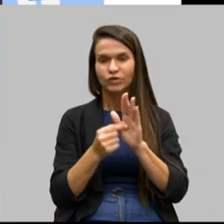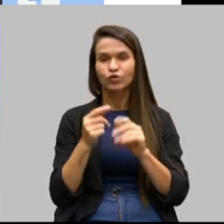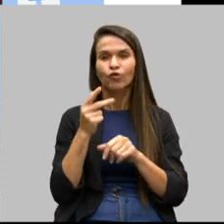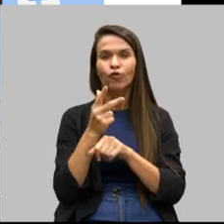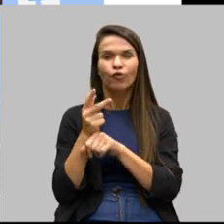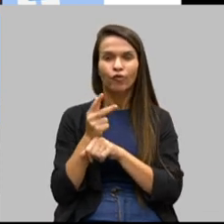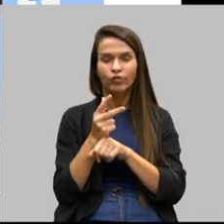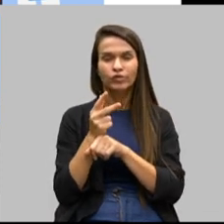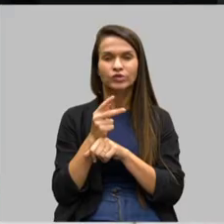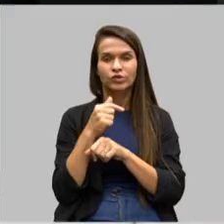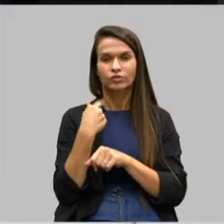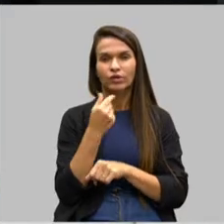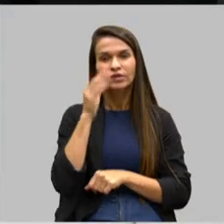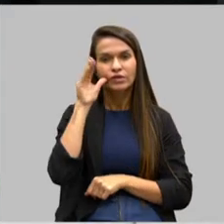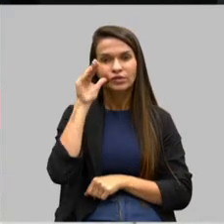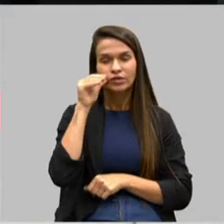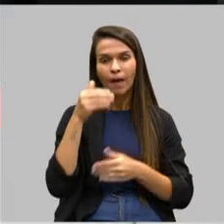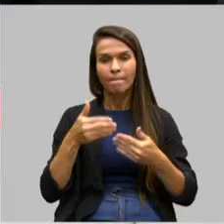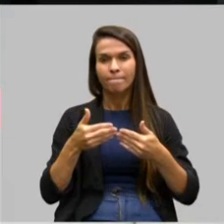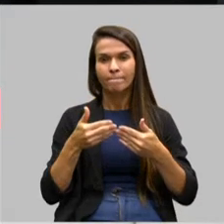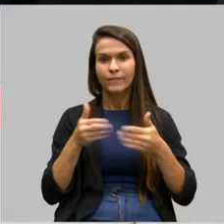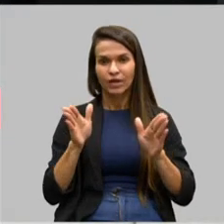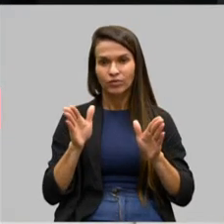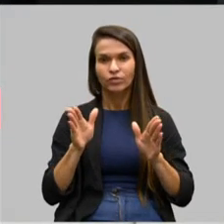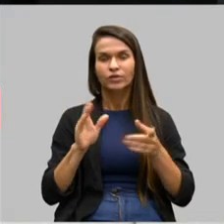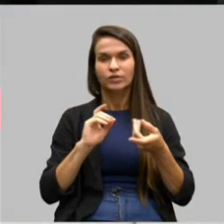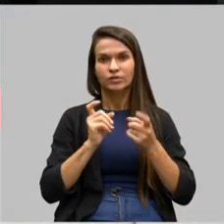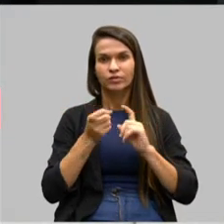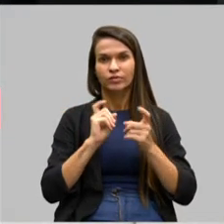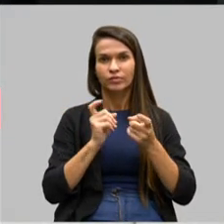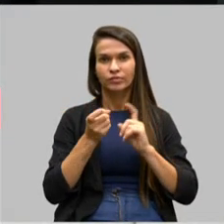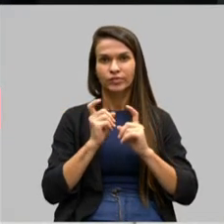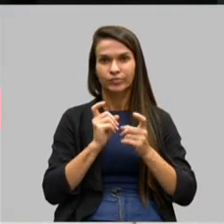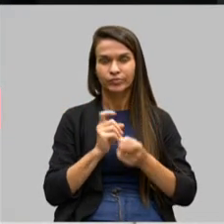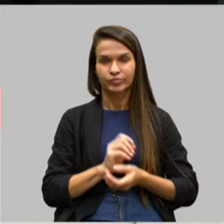assistimos na abertura desta solenidade.